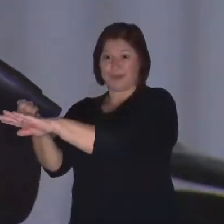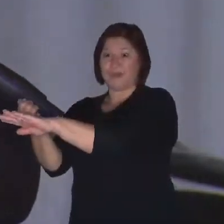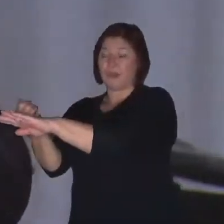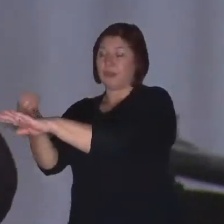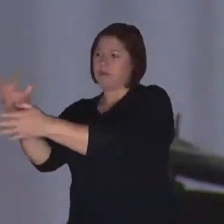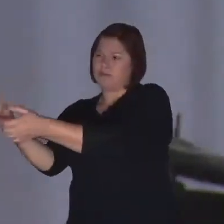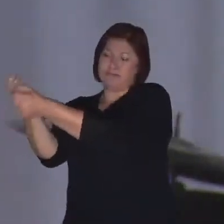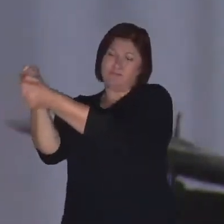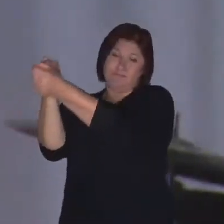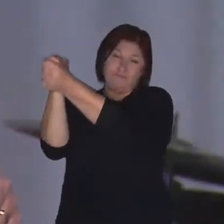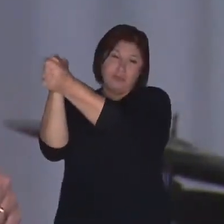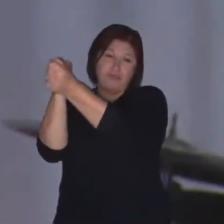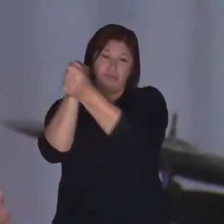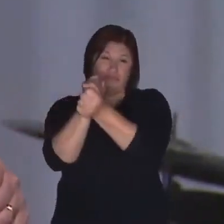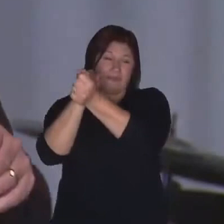Olhem só.